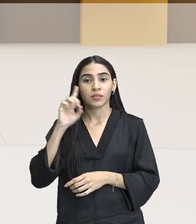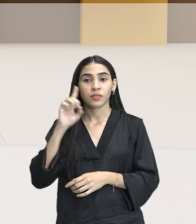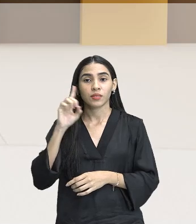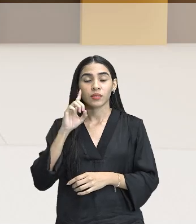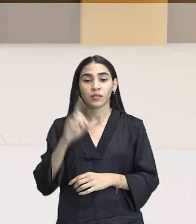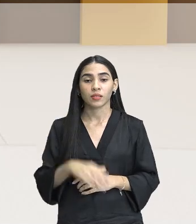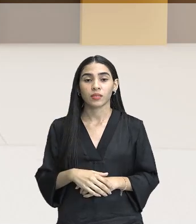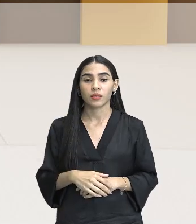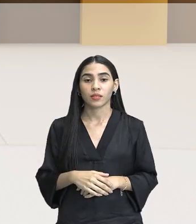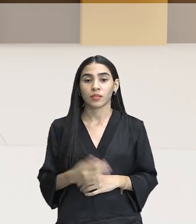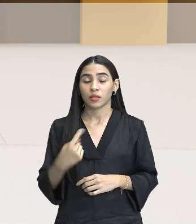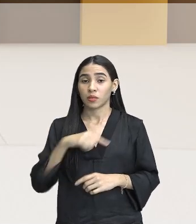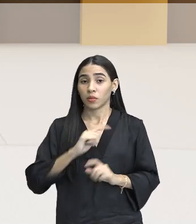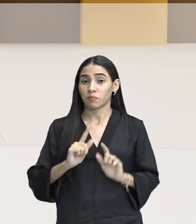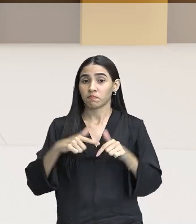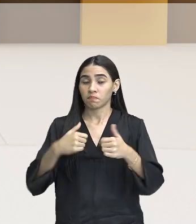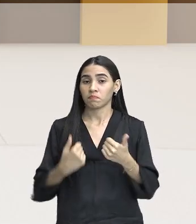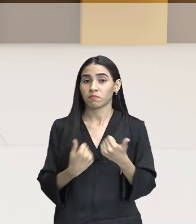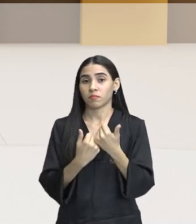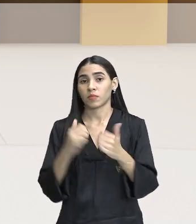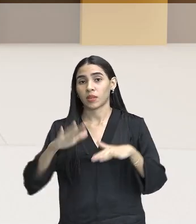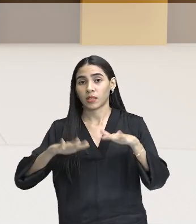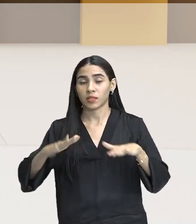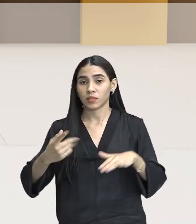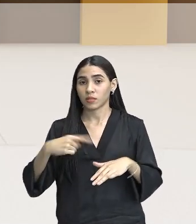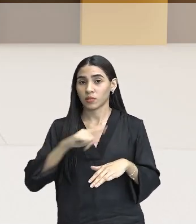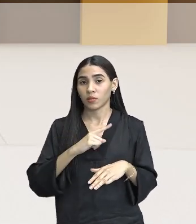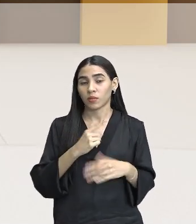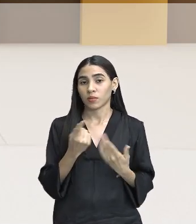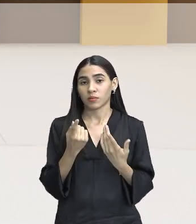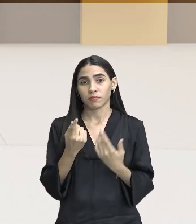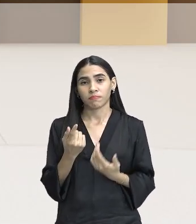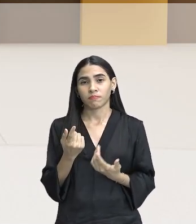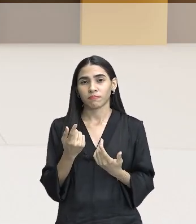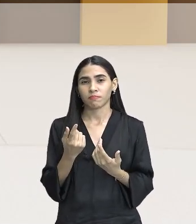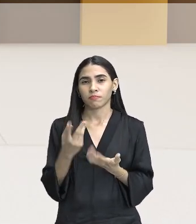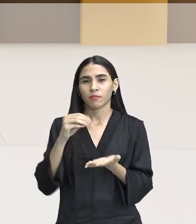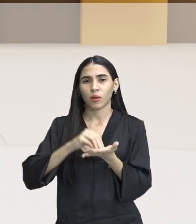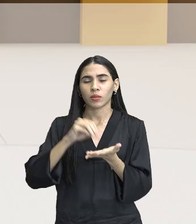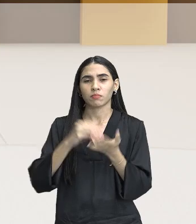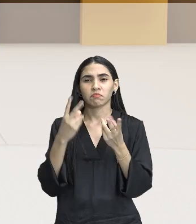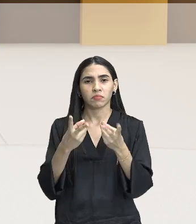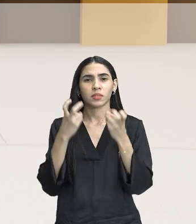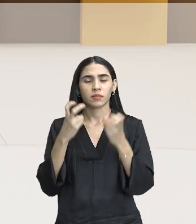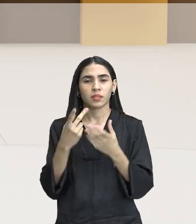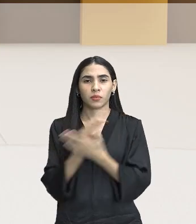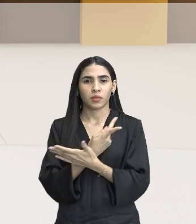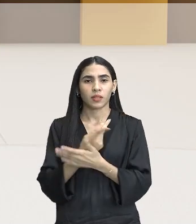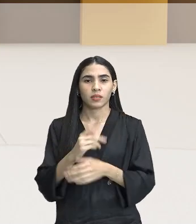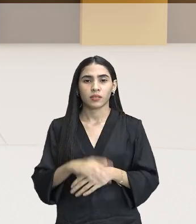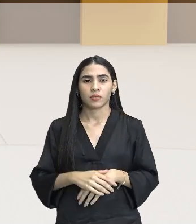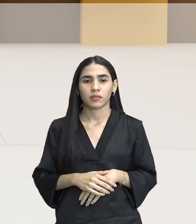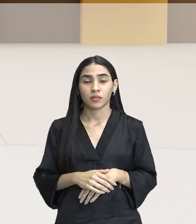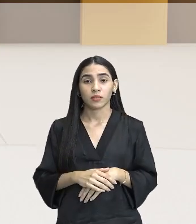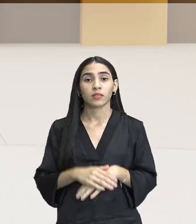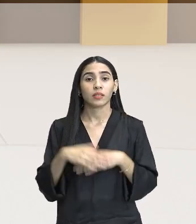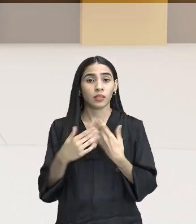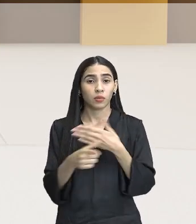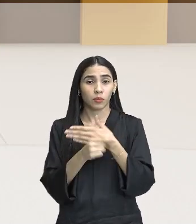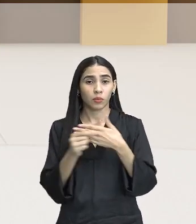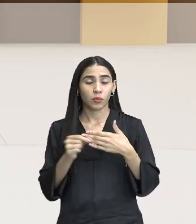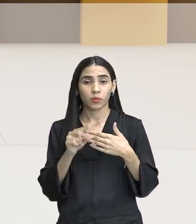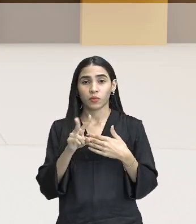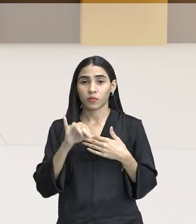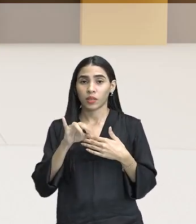dia e como nós reforçamos, às vezes nós nem percebemos que eles acontecem. Moscovici, ele